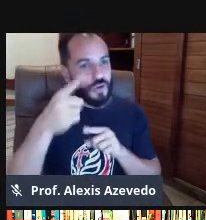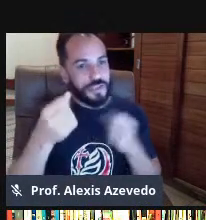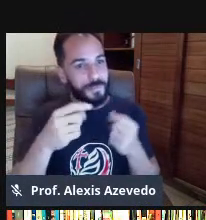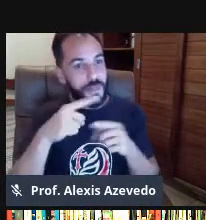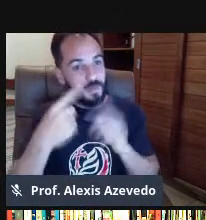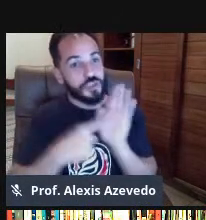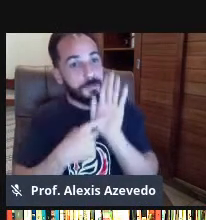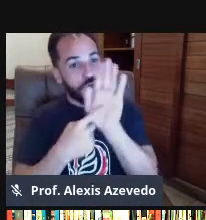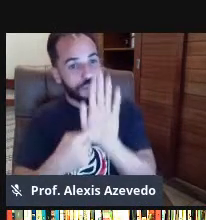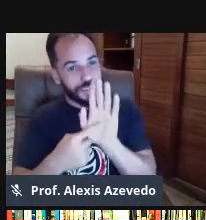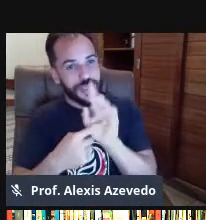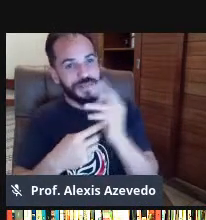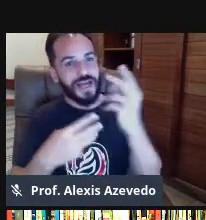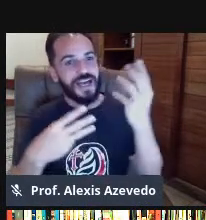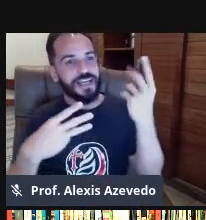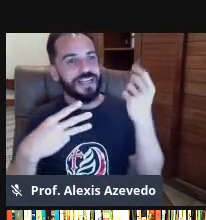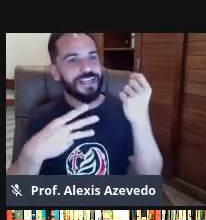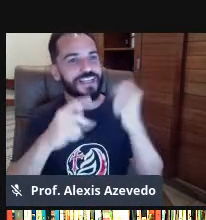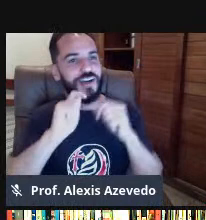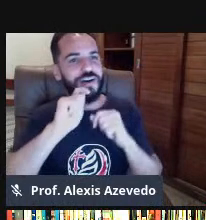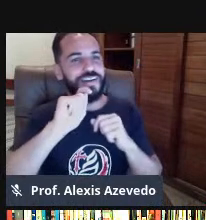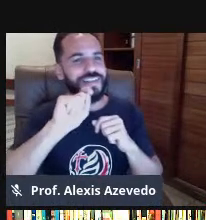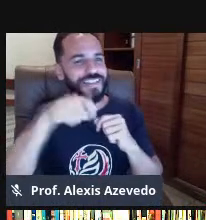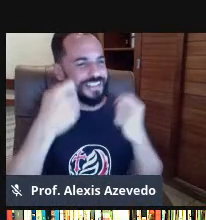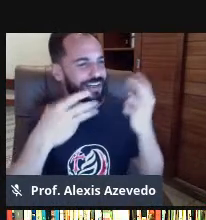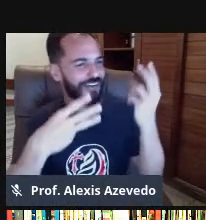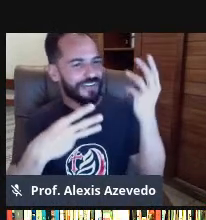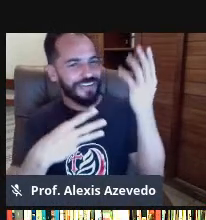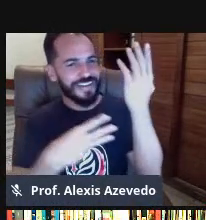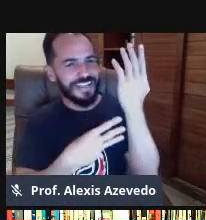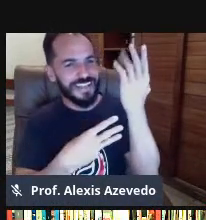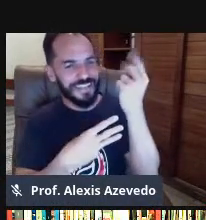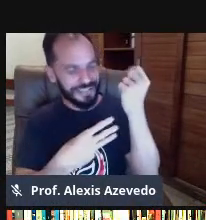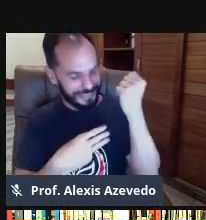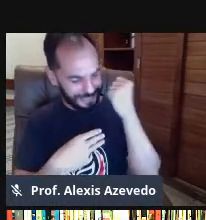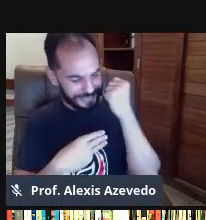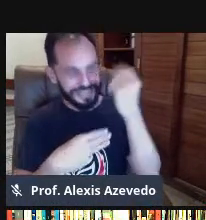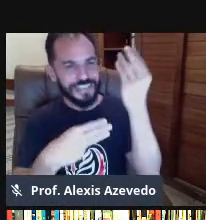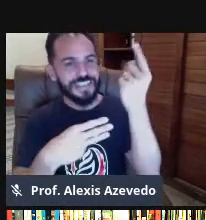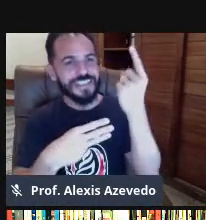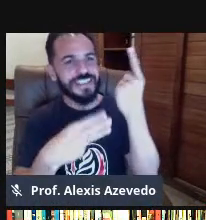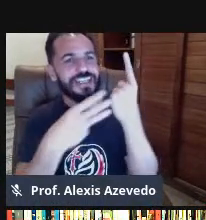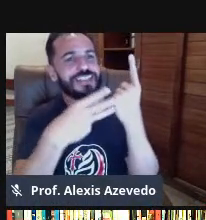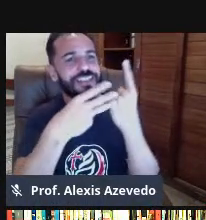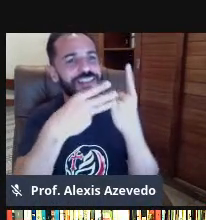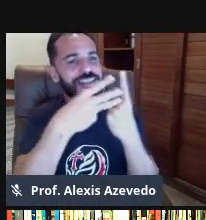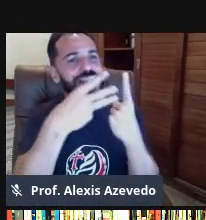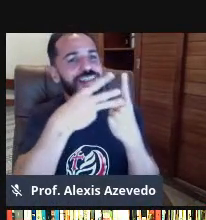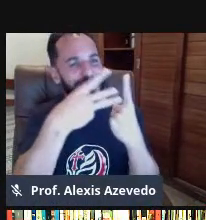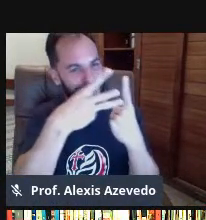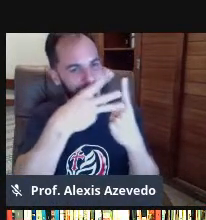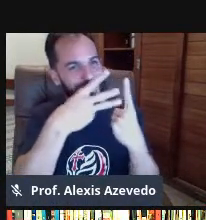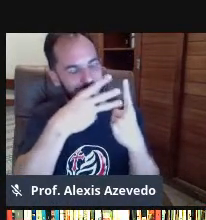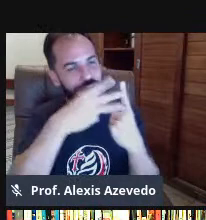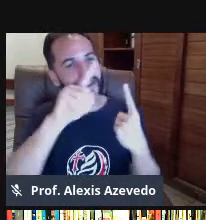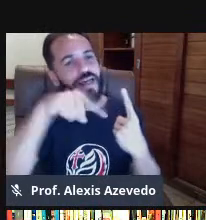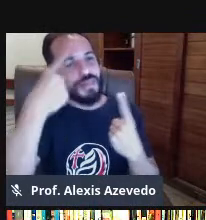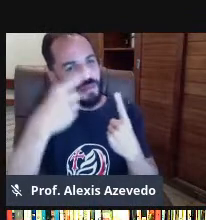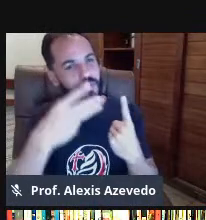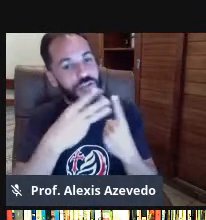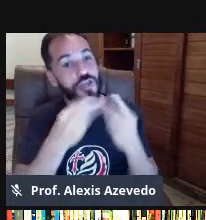né? Conta a história dela, né, que existe há bastante tempo antes da própria universidade,